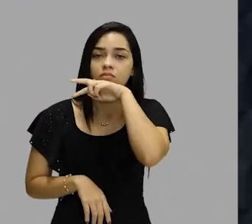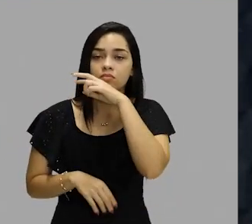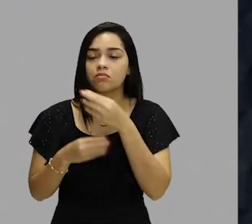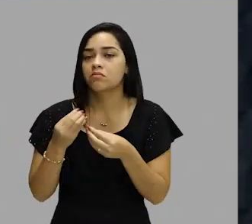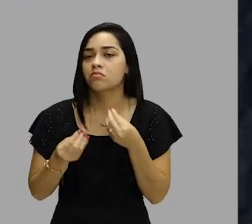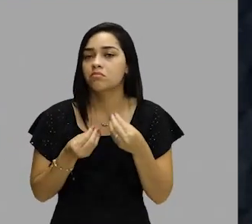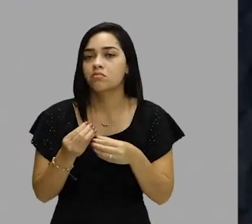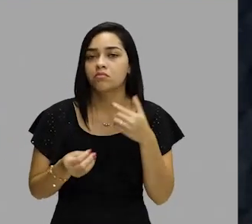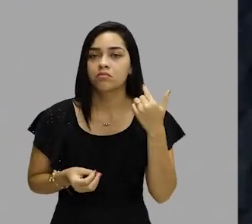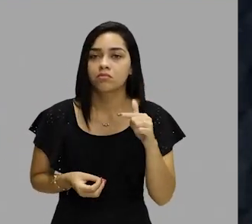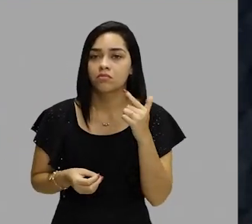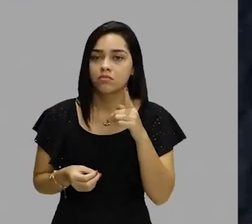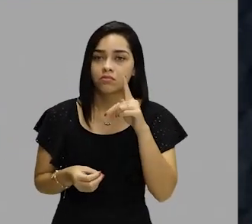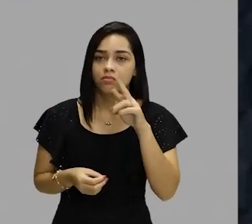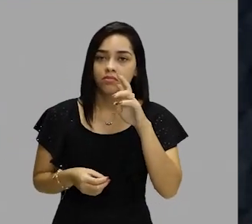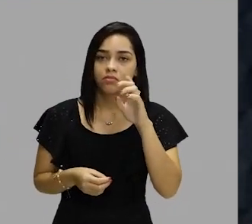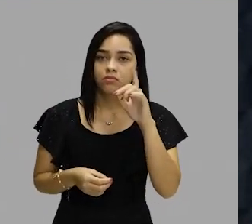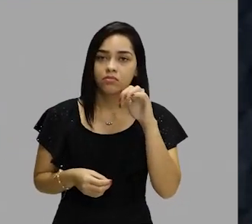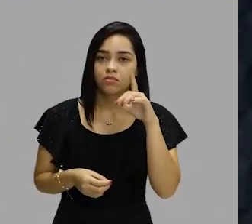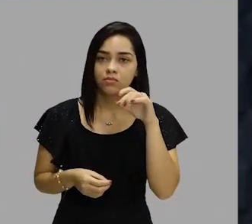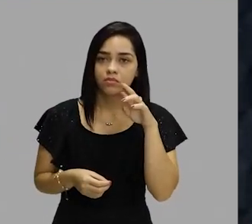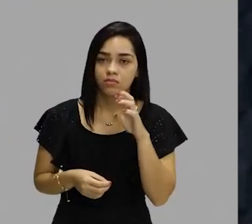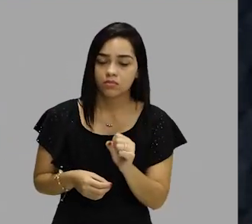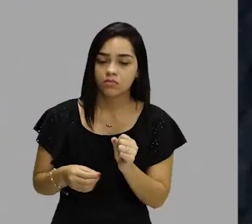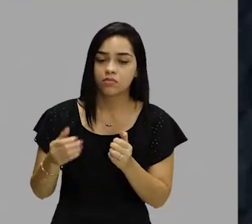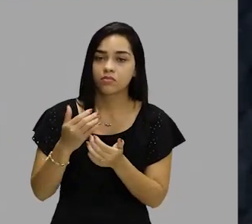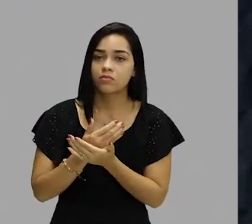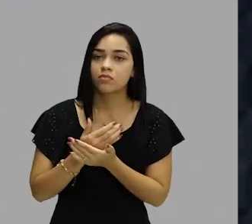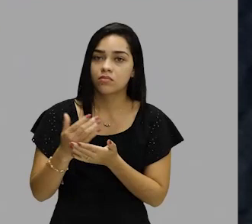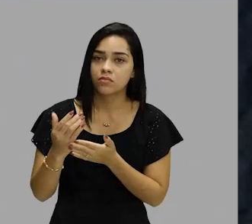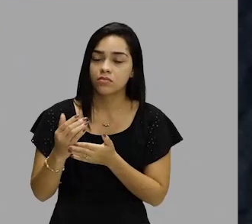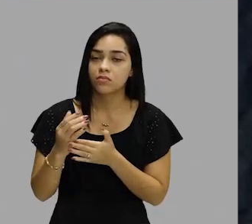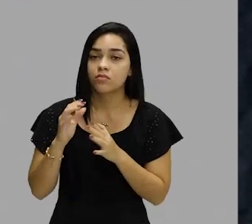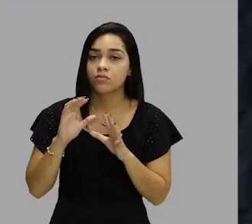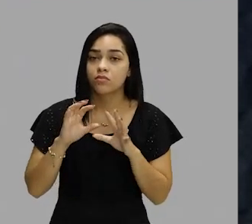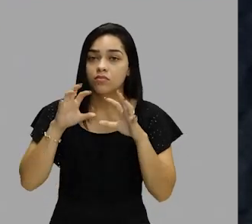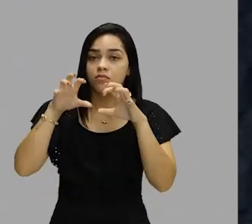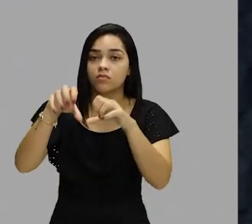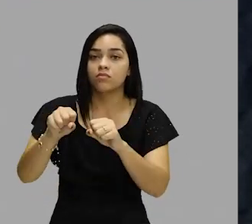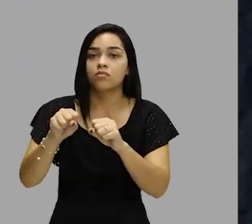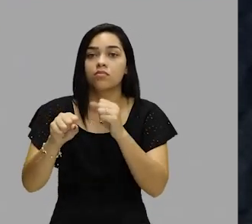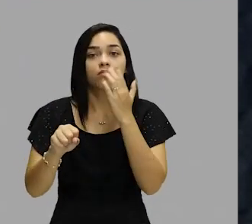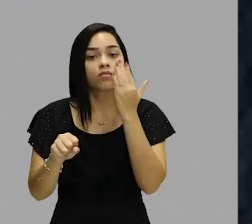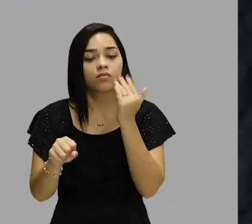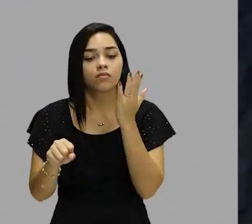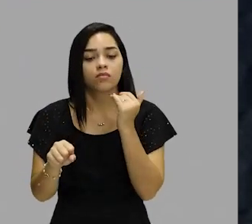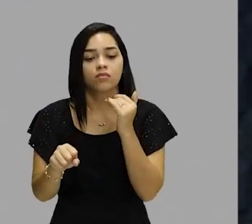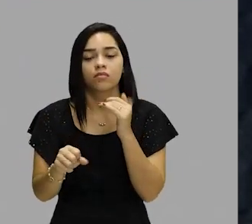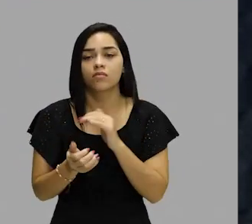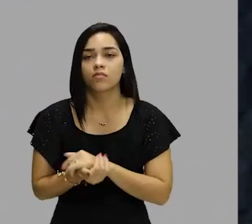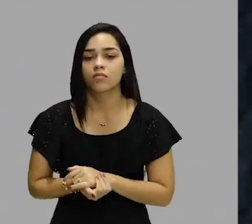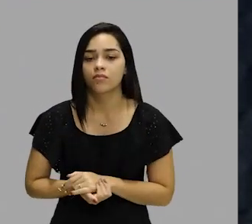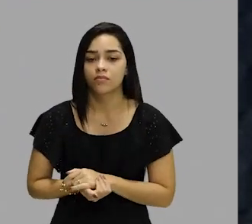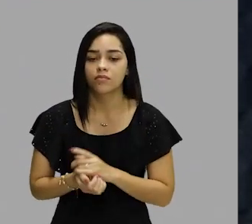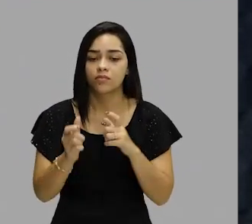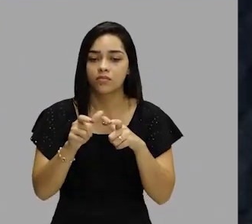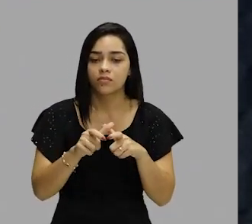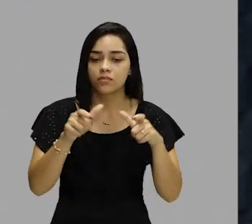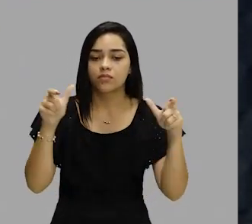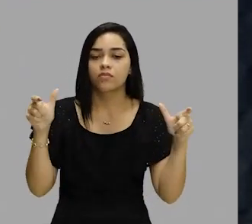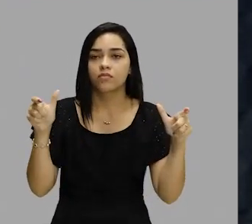elas não possuem predadores, elas começaram a predar esses mamíferos aqui, aumentaram em